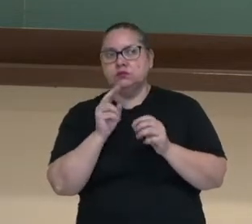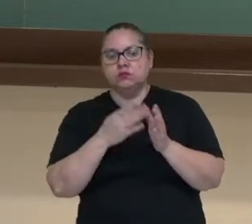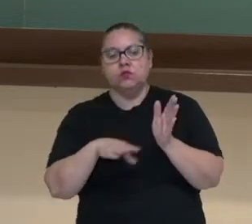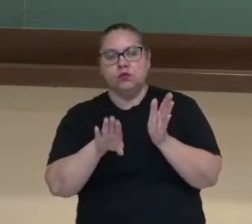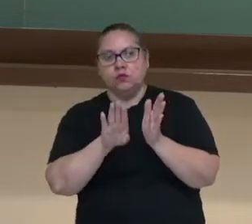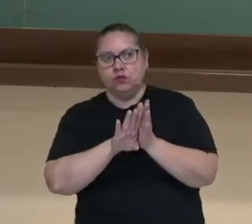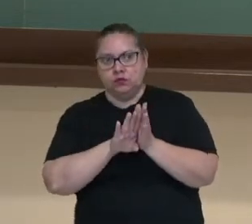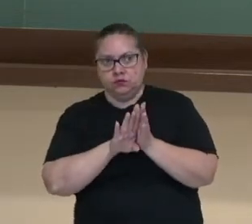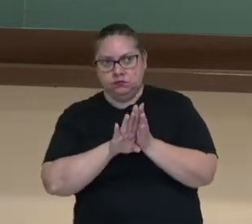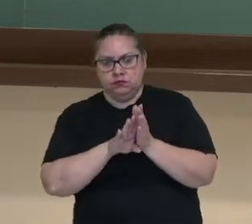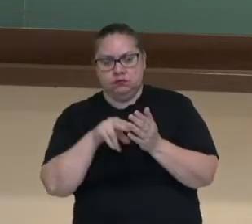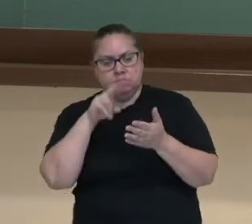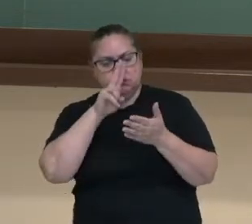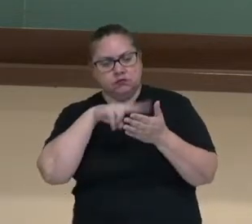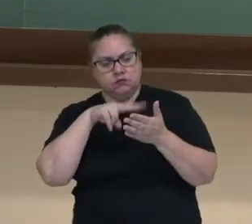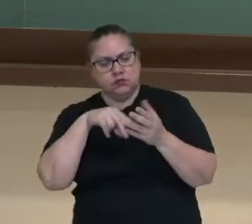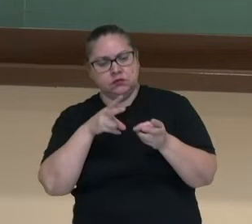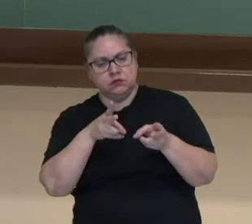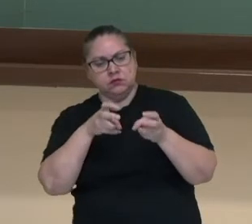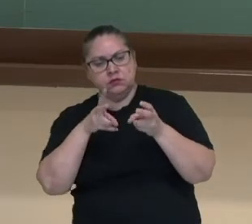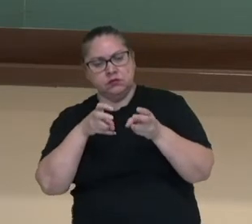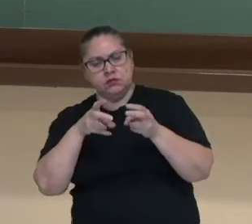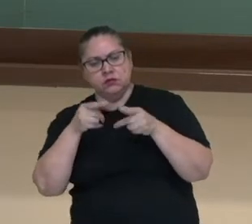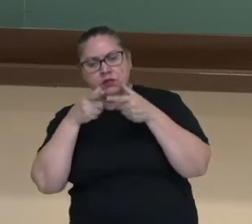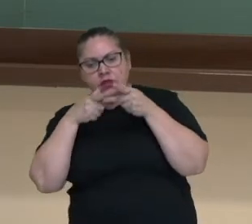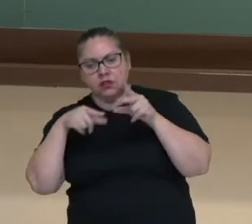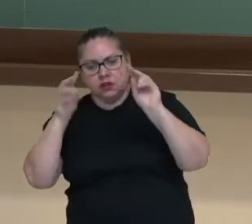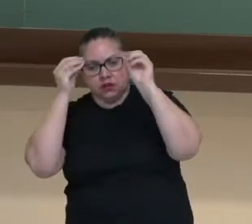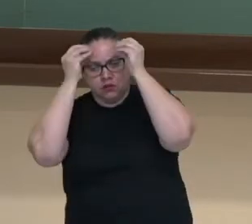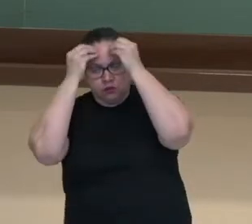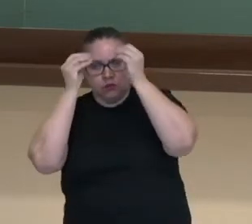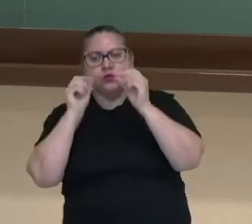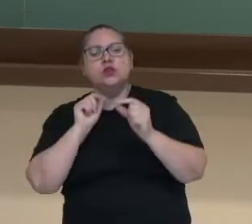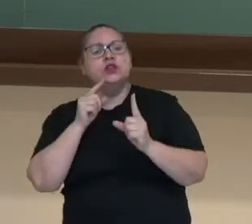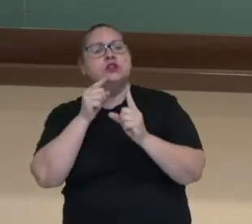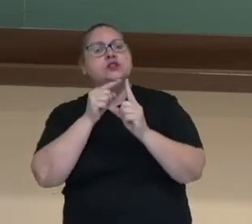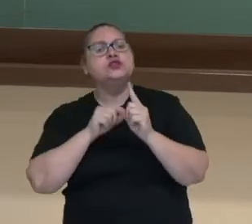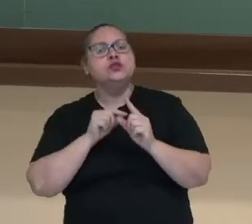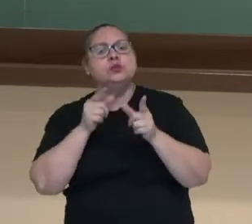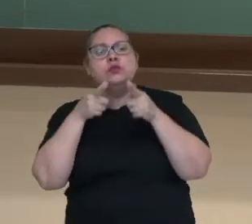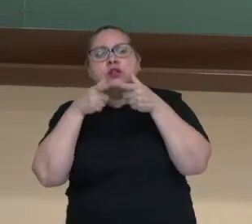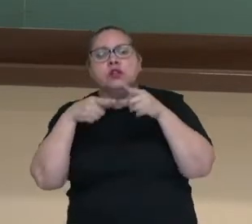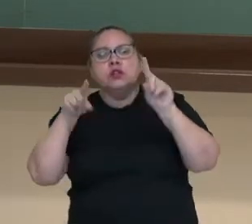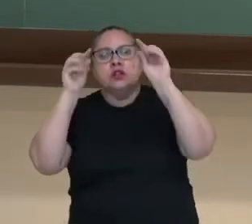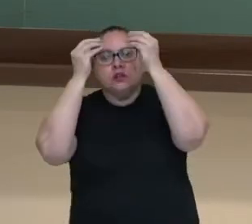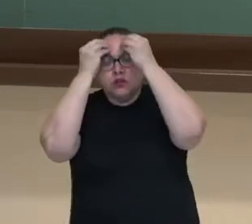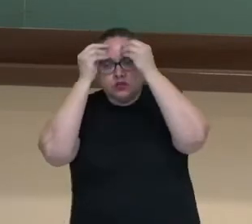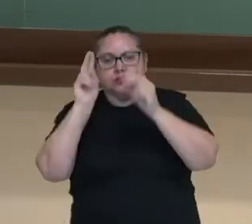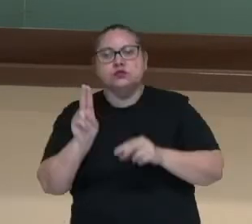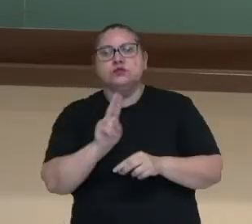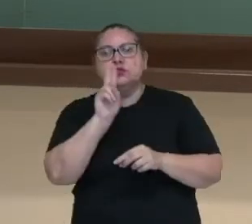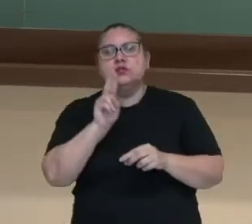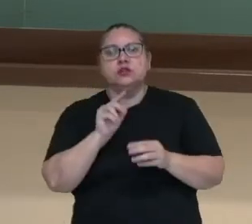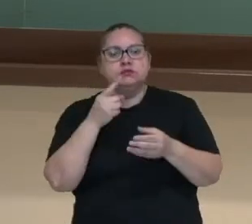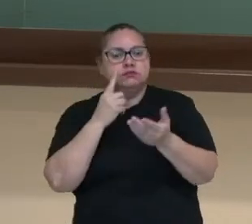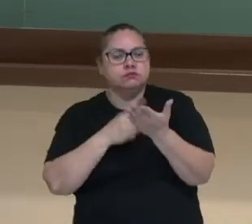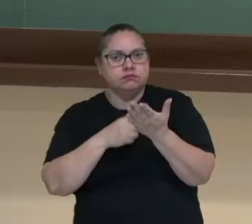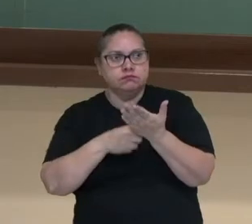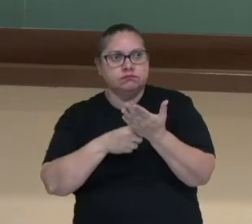a tirinha, releia observando a linguagem e defina que tipo de linguagem foi usada nesse texto.